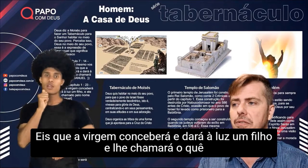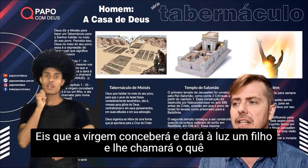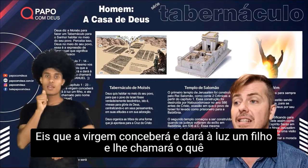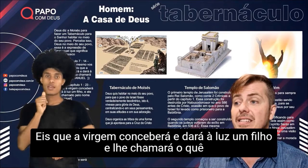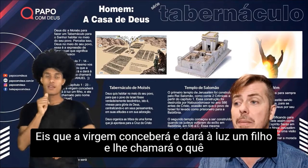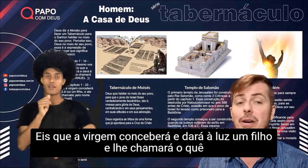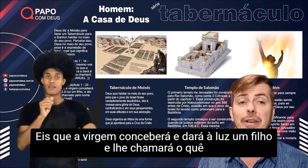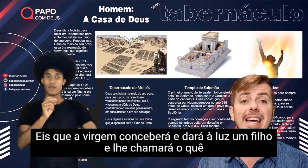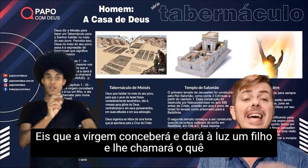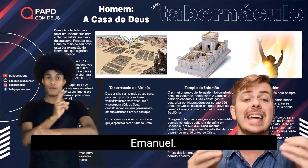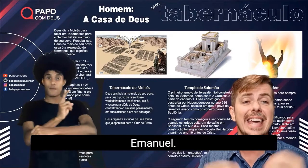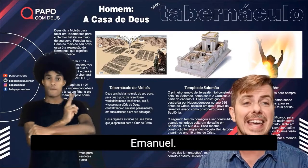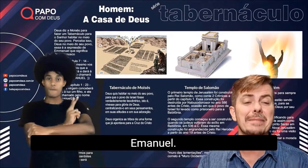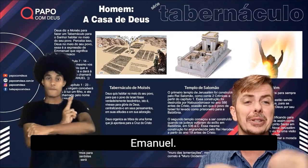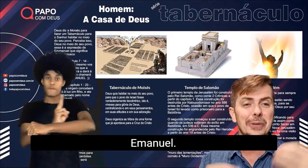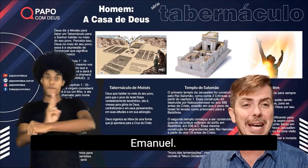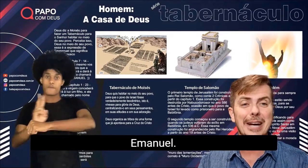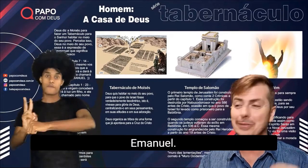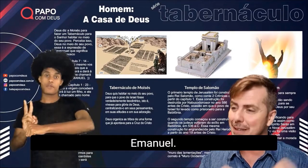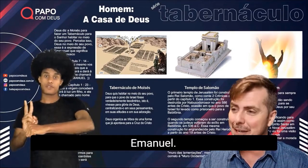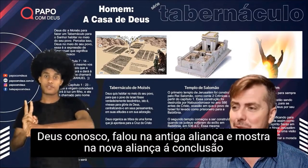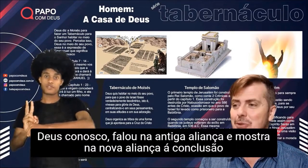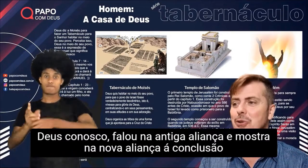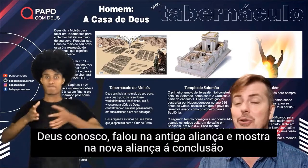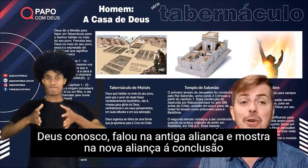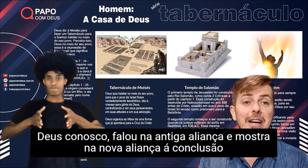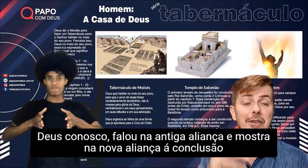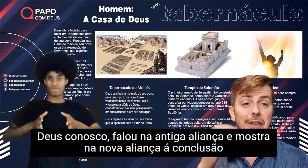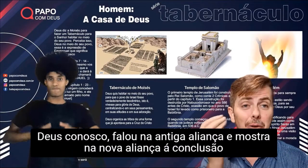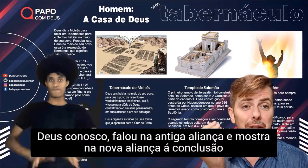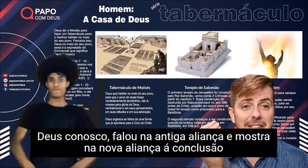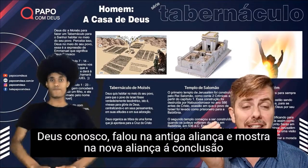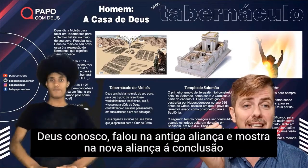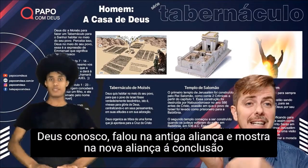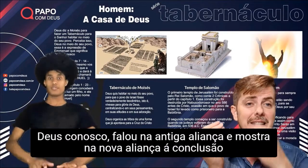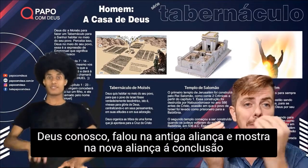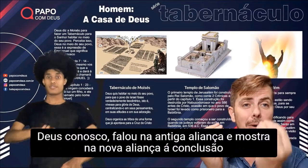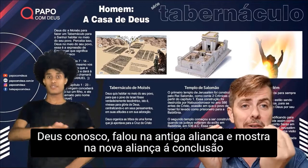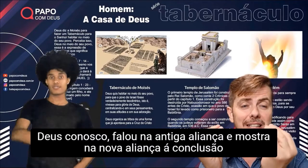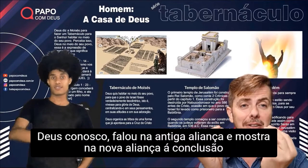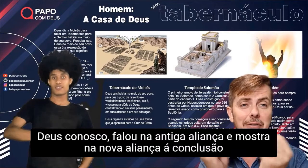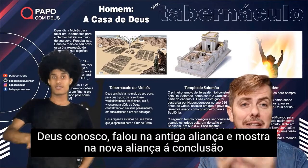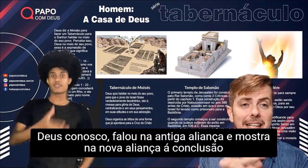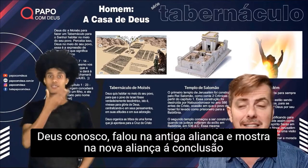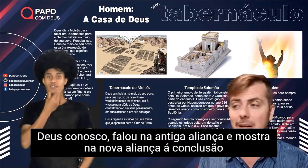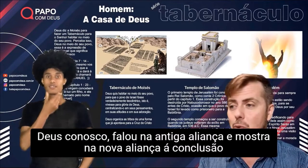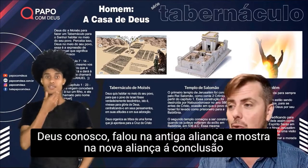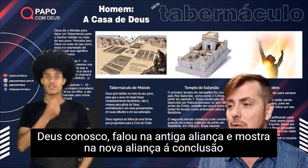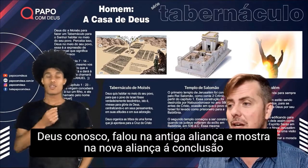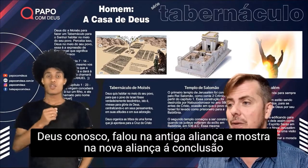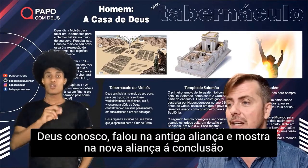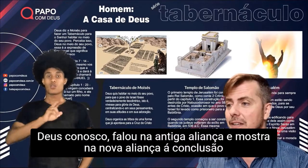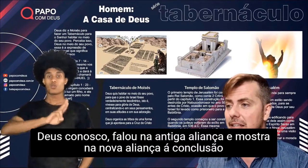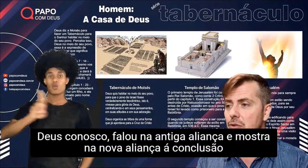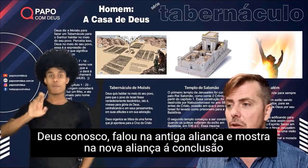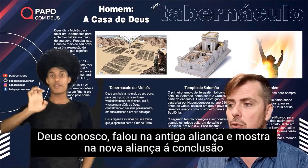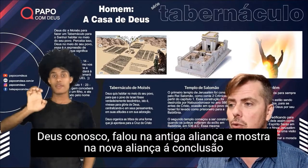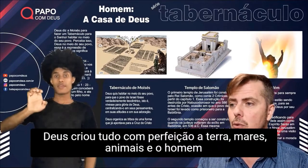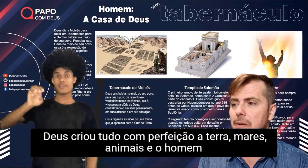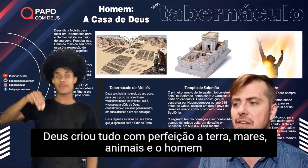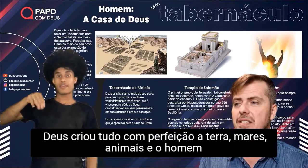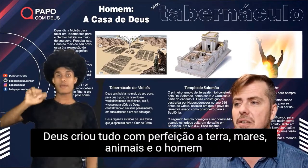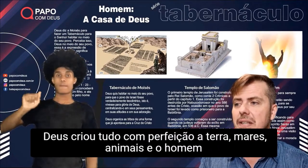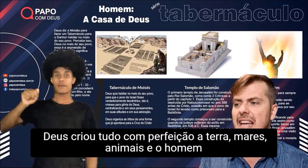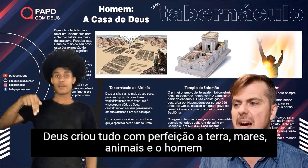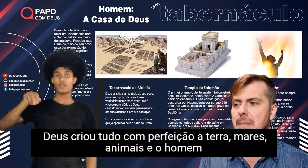dará luz a um filho. Ele se chamará o quê? Emanuel, Deus conosco. Falou na antiga aliança, mostra na nova aliança a conclusão. Deus criou